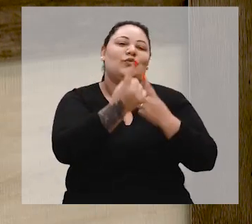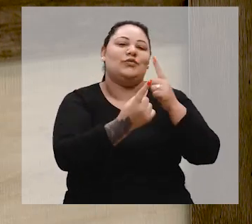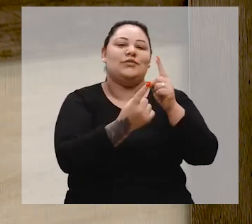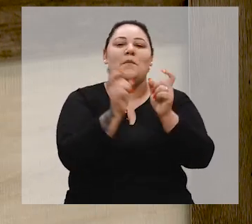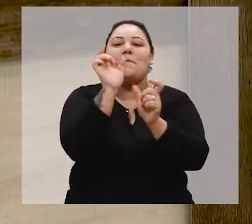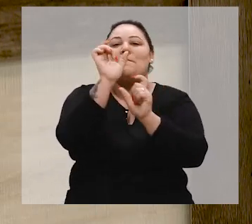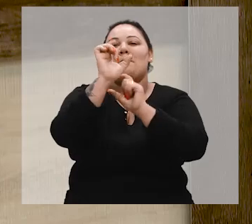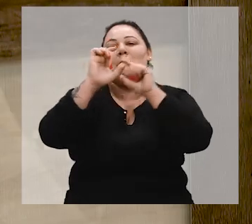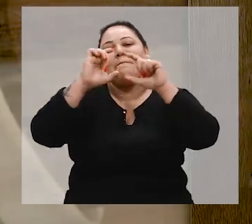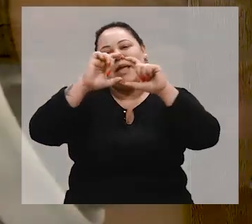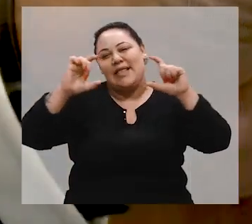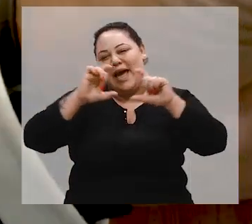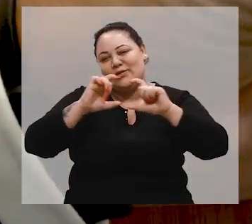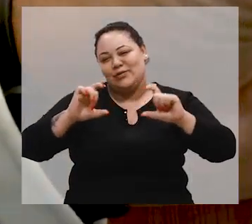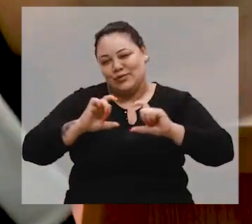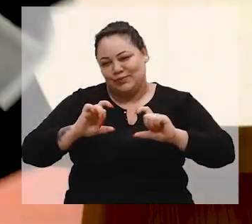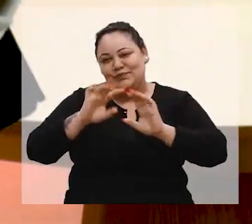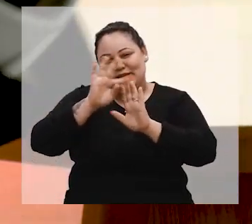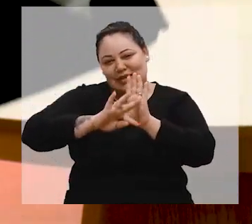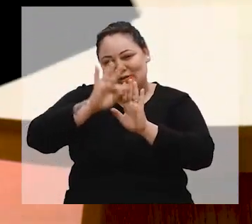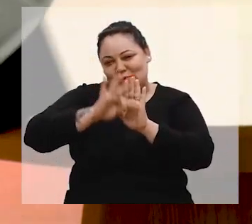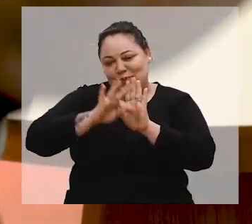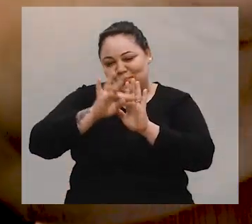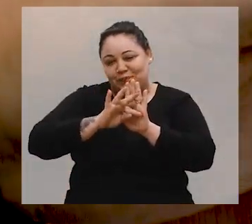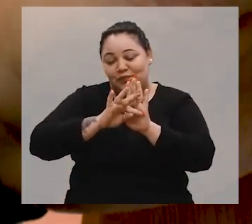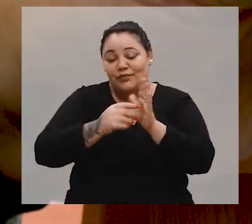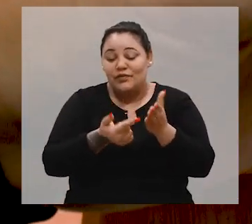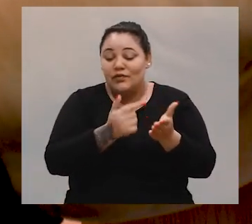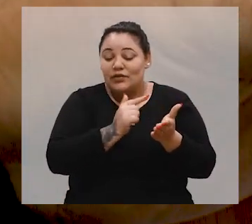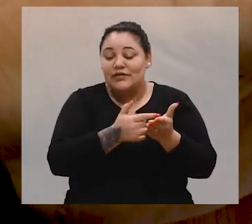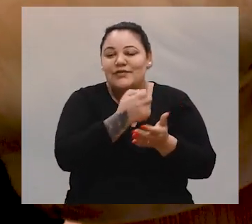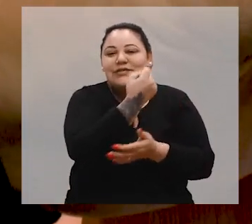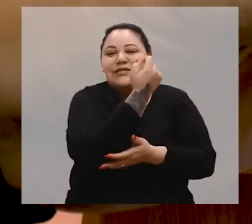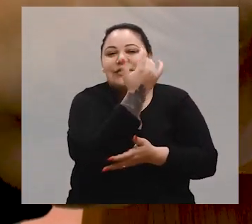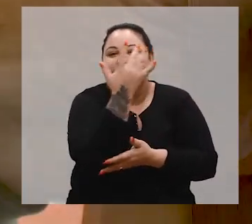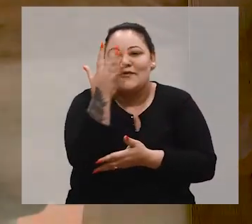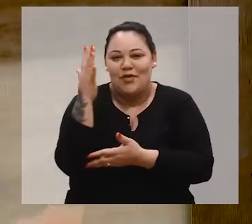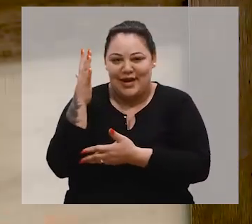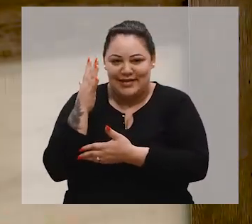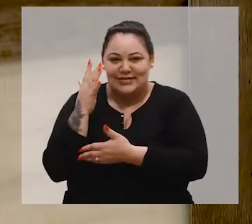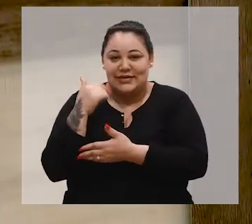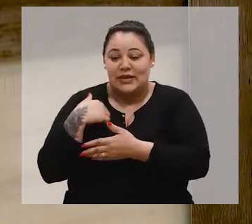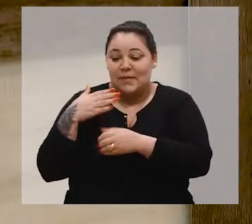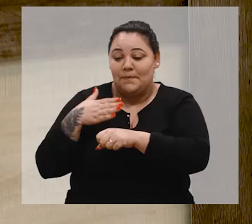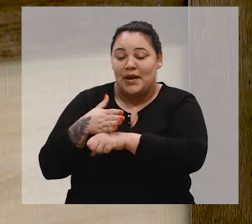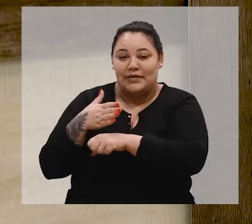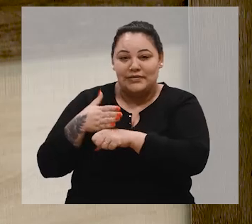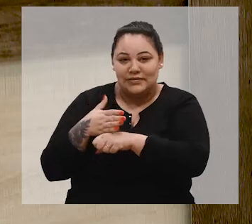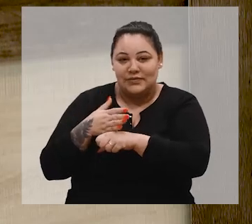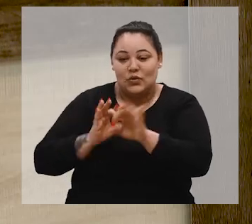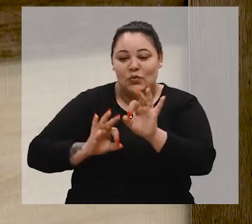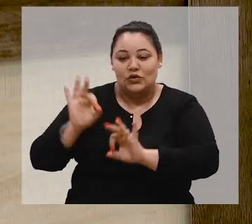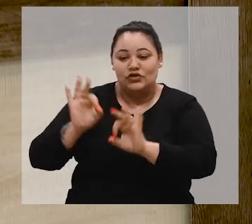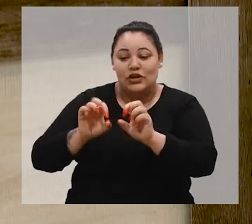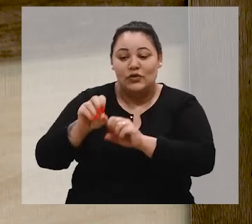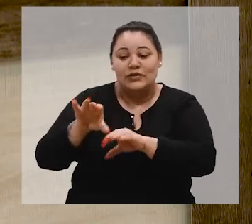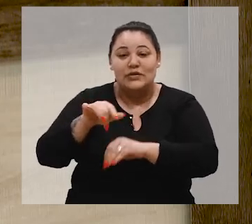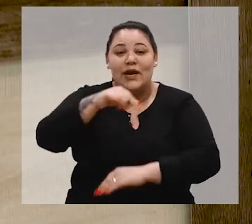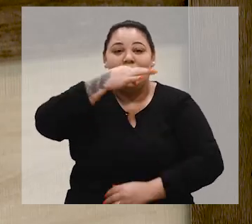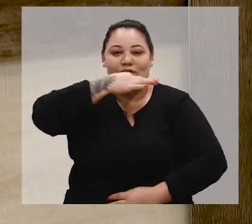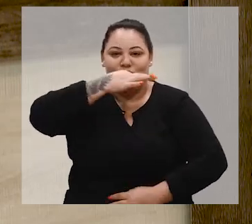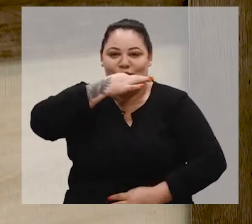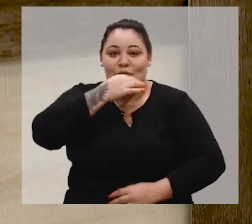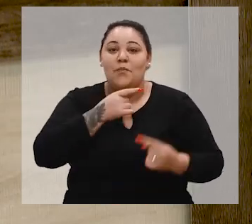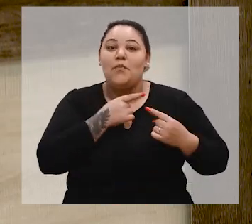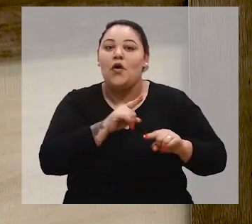obra O Segredo da Floresta, que faz parte de um projeto educativo aqui em Caxias do Sul, muito